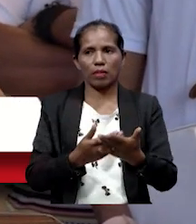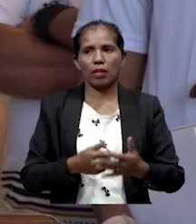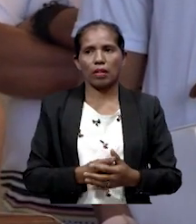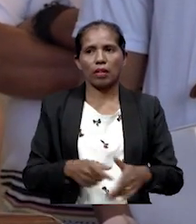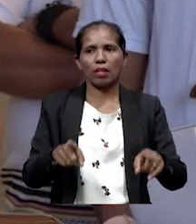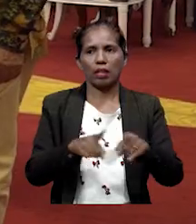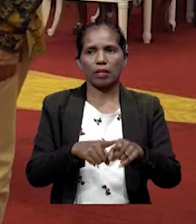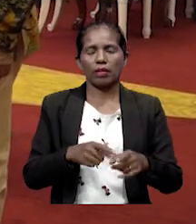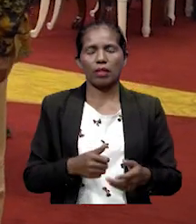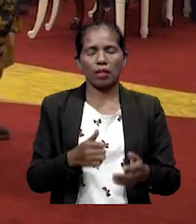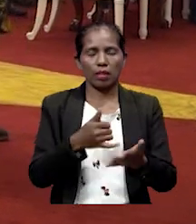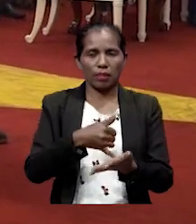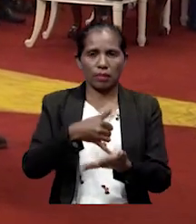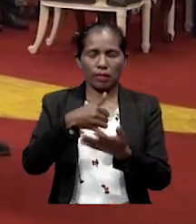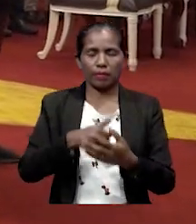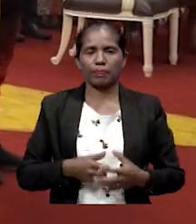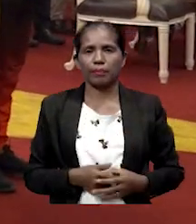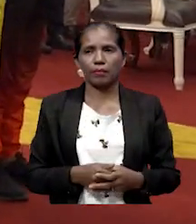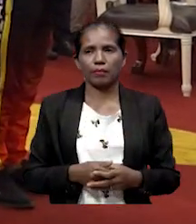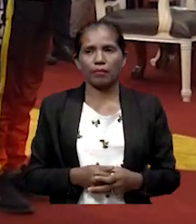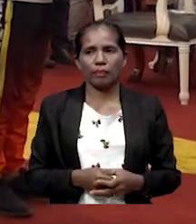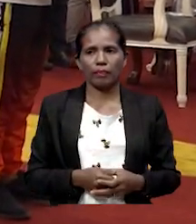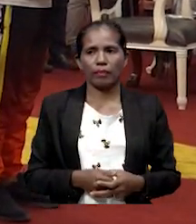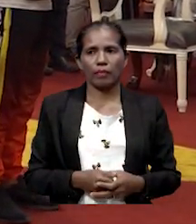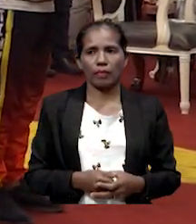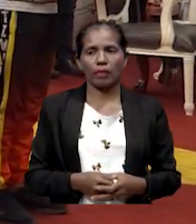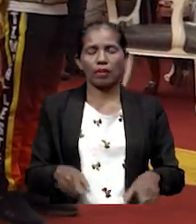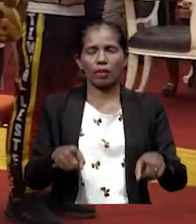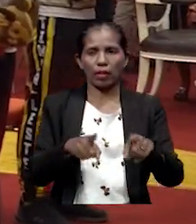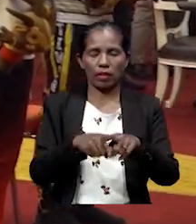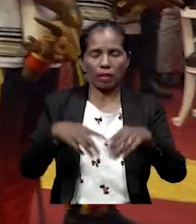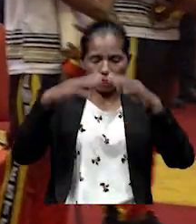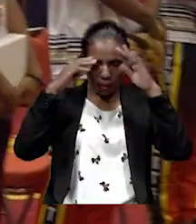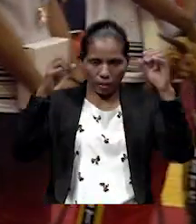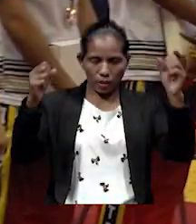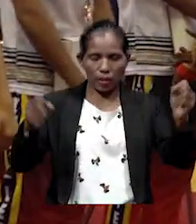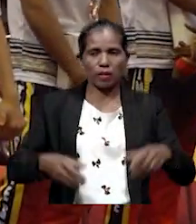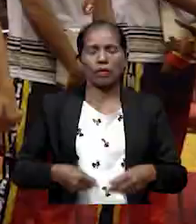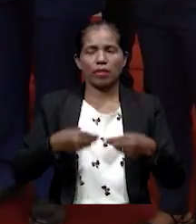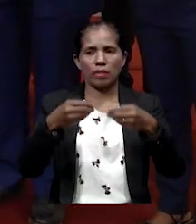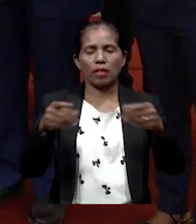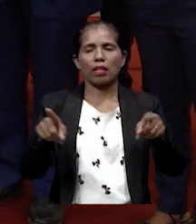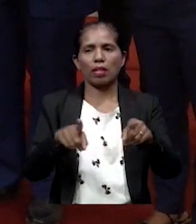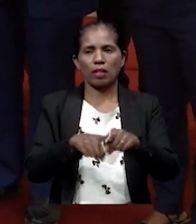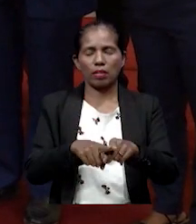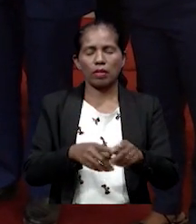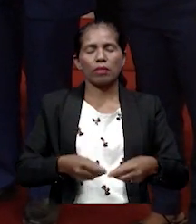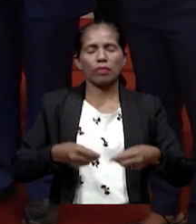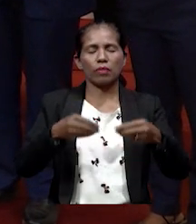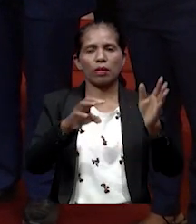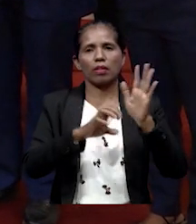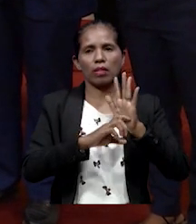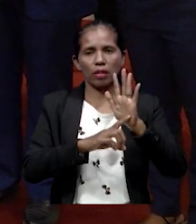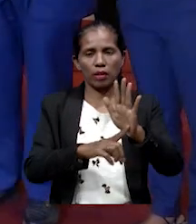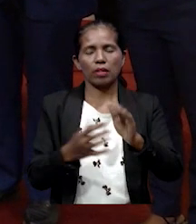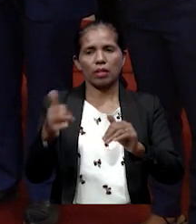dar atleta ida. Atleta Sira promete com decoração do presidente da República atribui ne hanessa motivação ida a tu